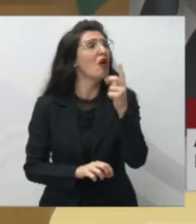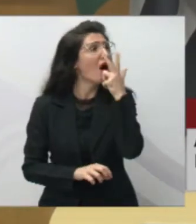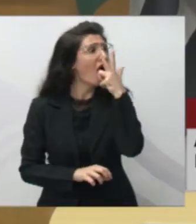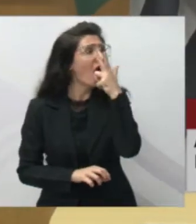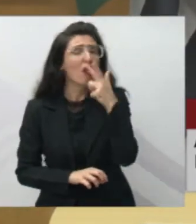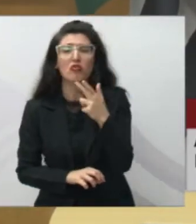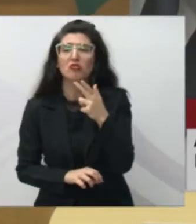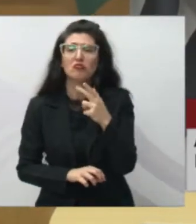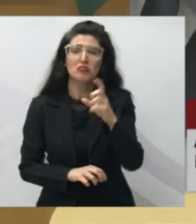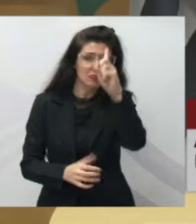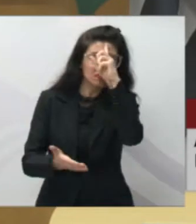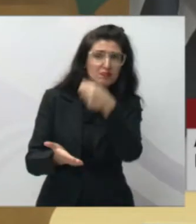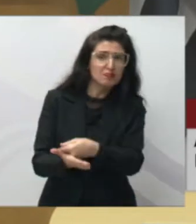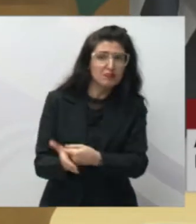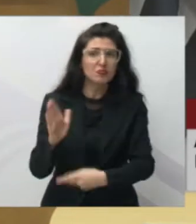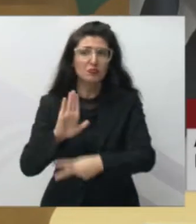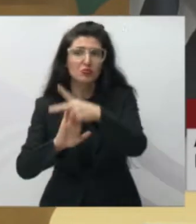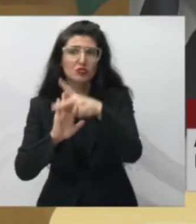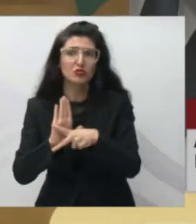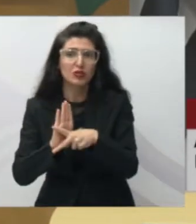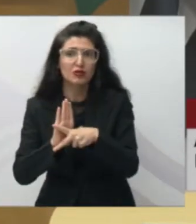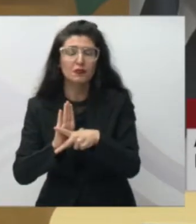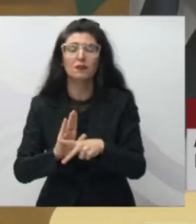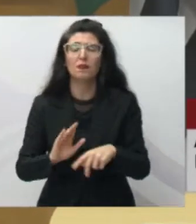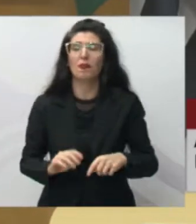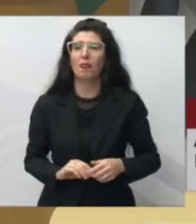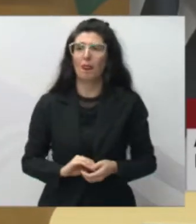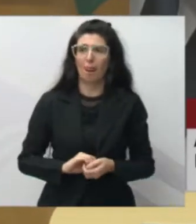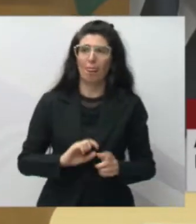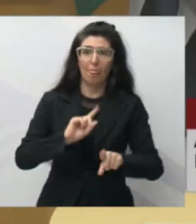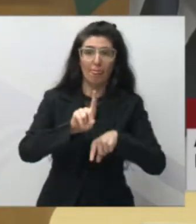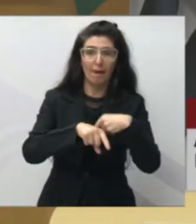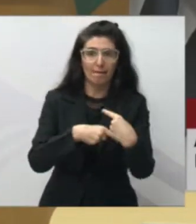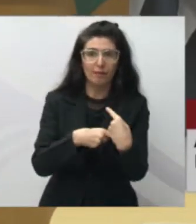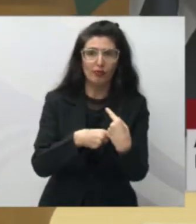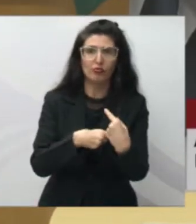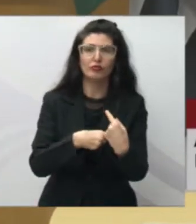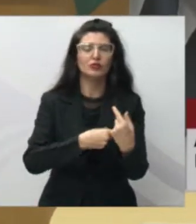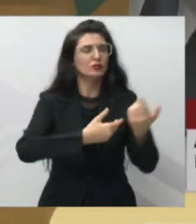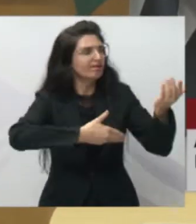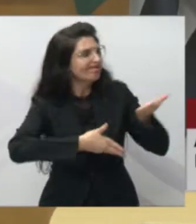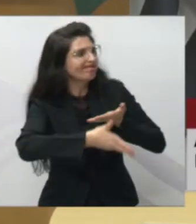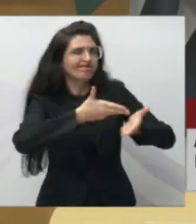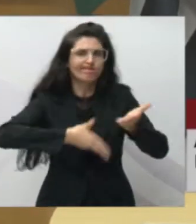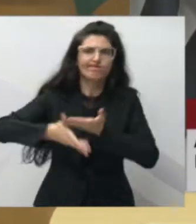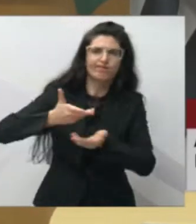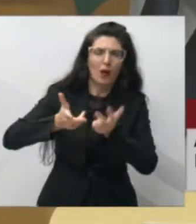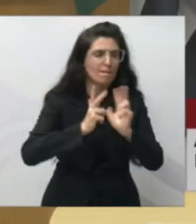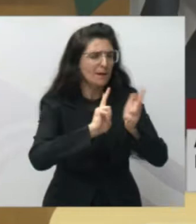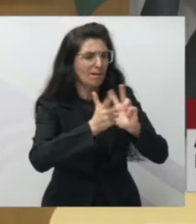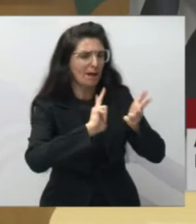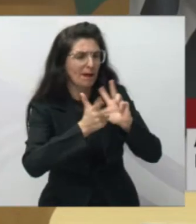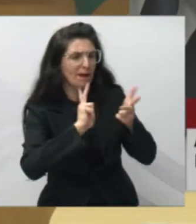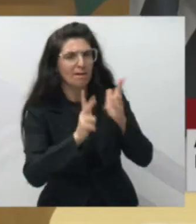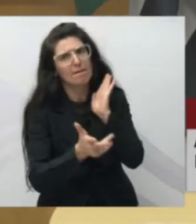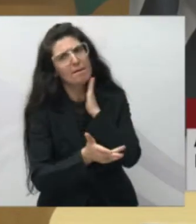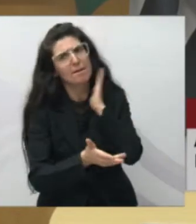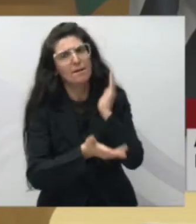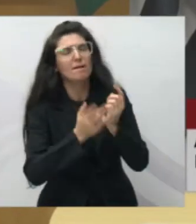esse projeto e depois de um debate, depois de uma conversa, nós